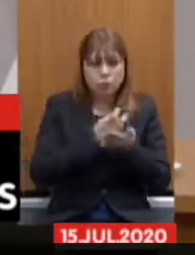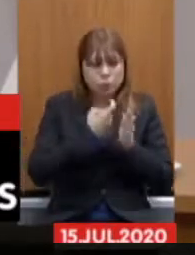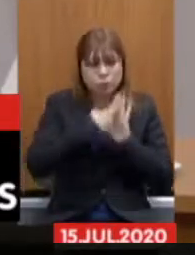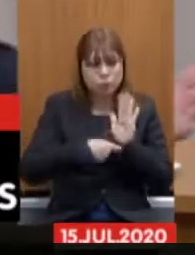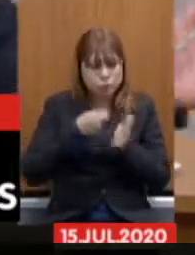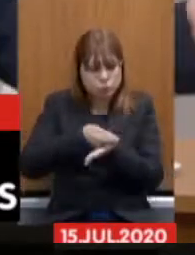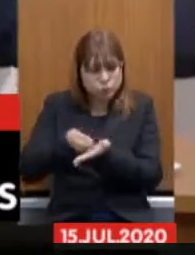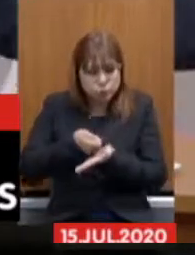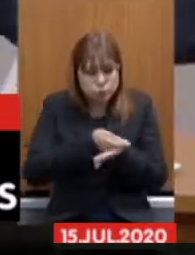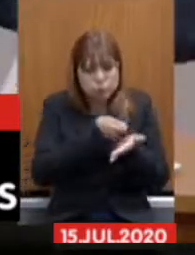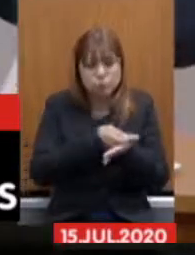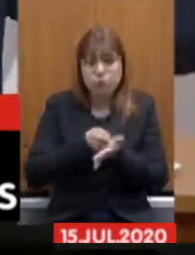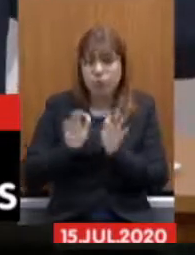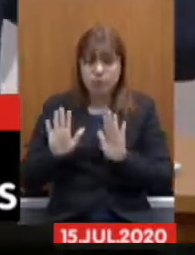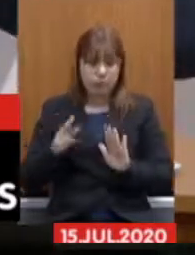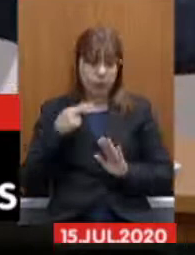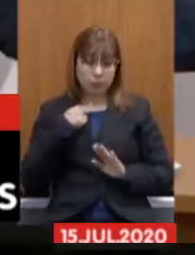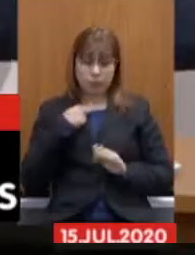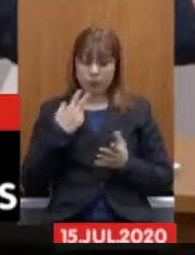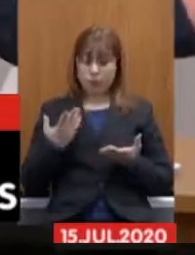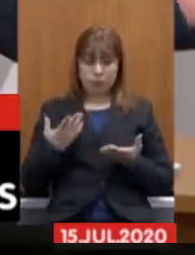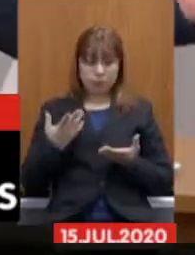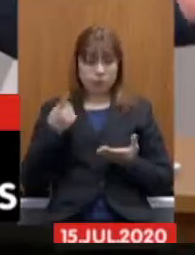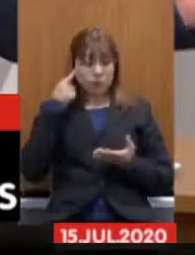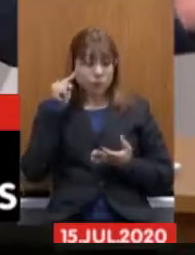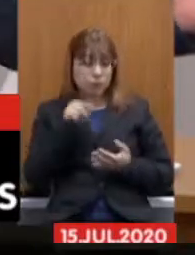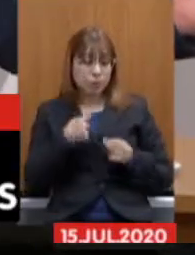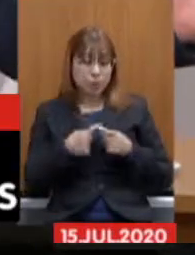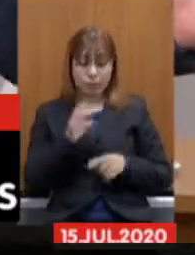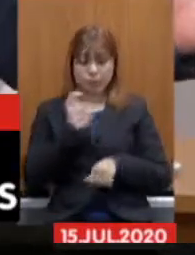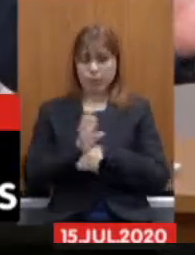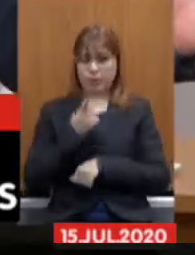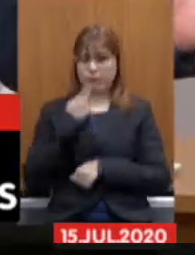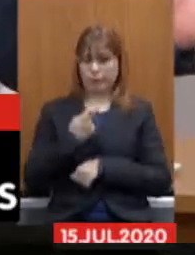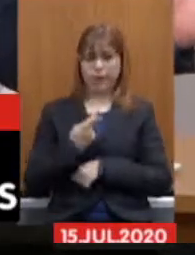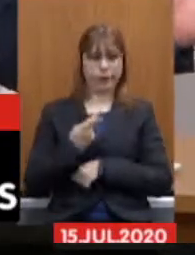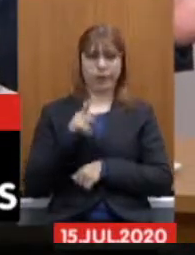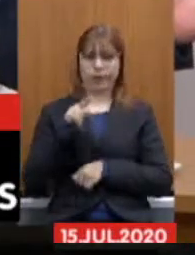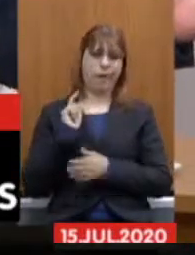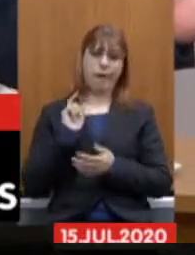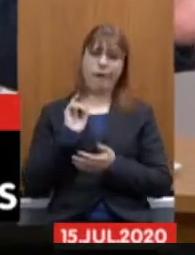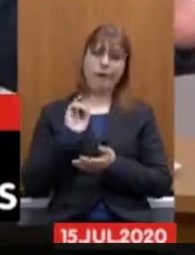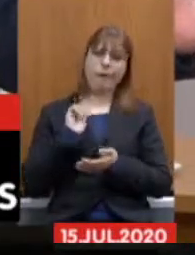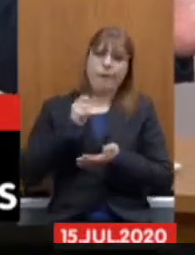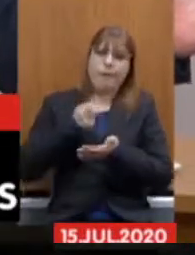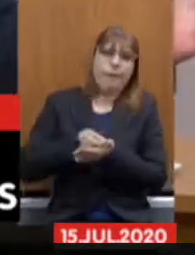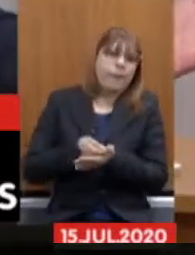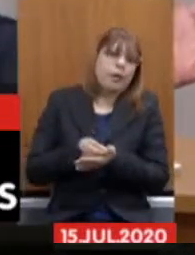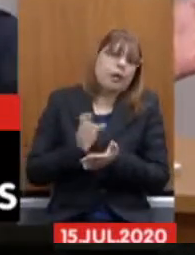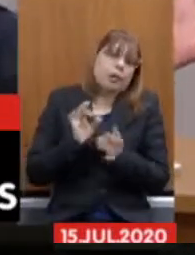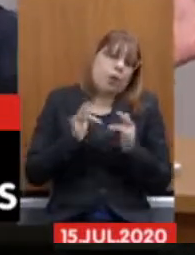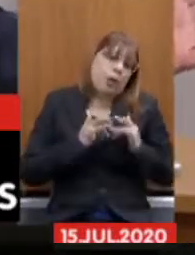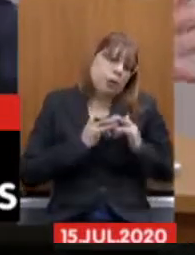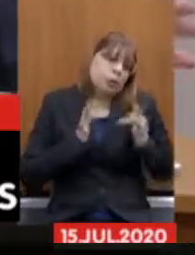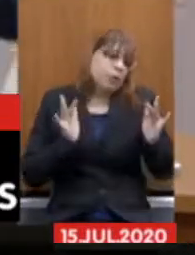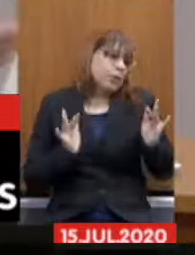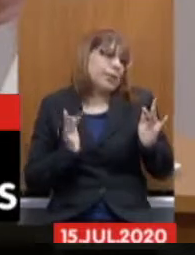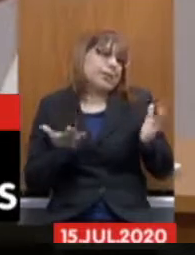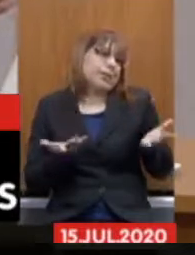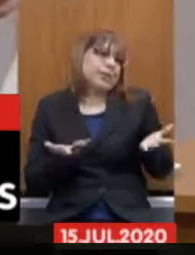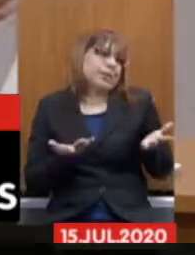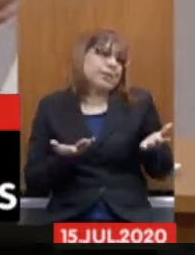mas não podem se valer disso porque o estado diz que essa contribuição é solidária e que isso vai